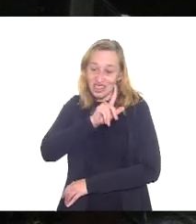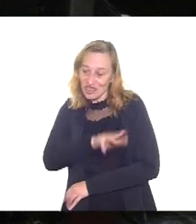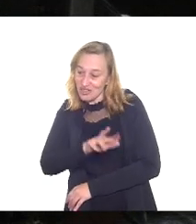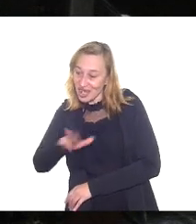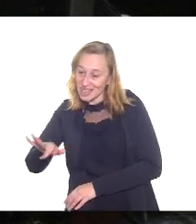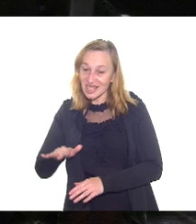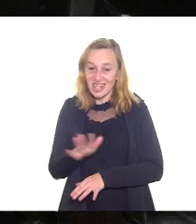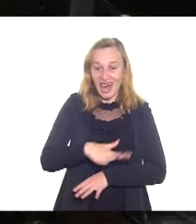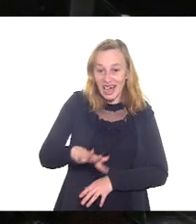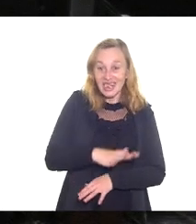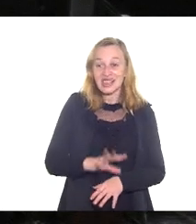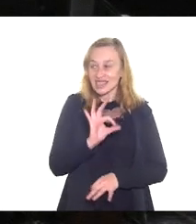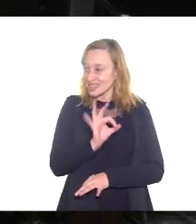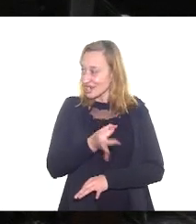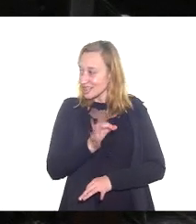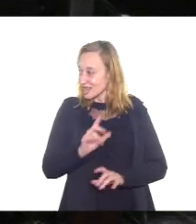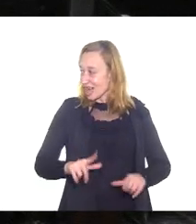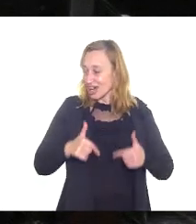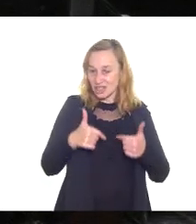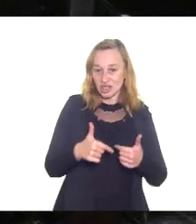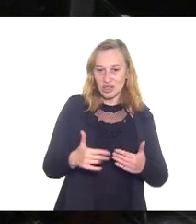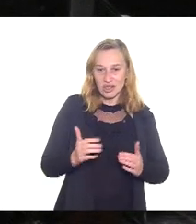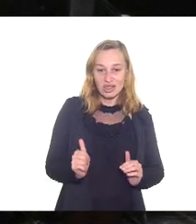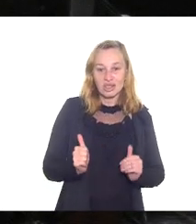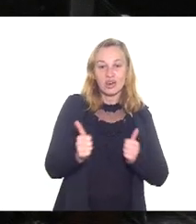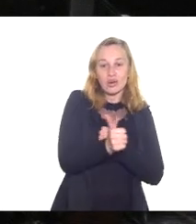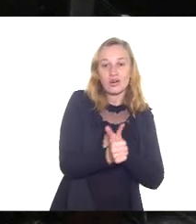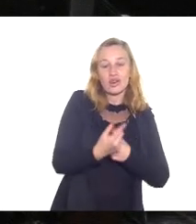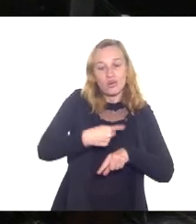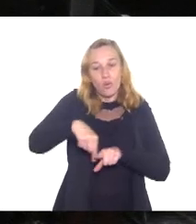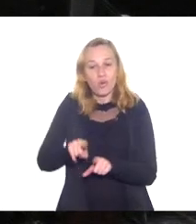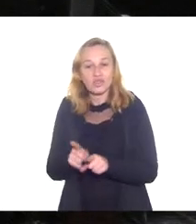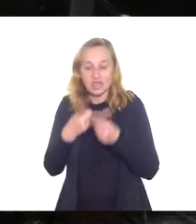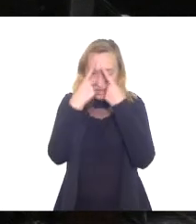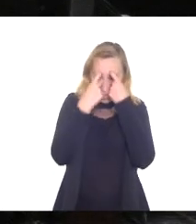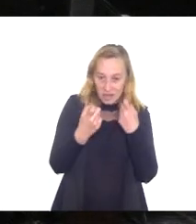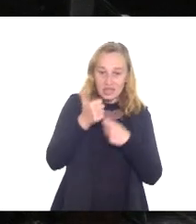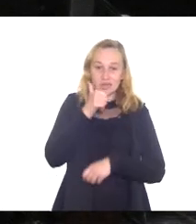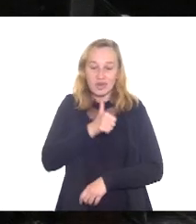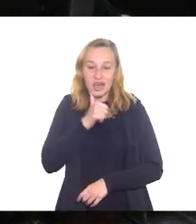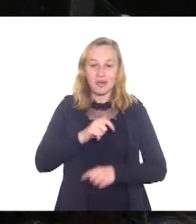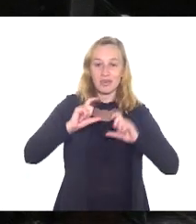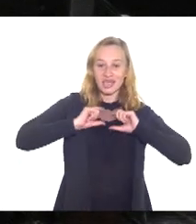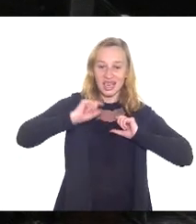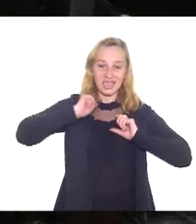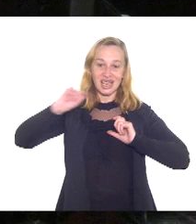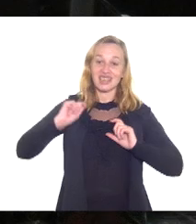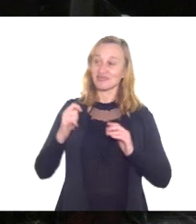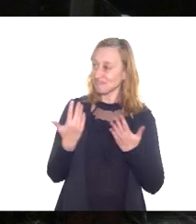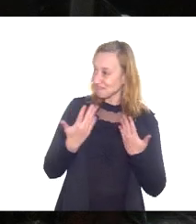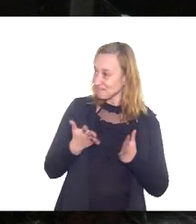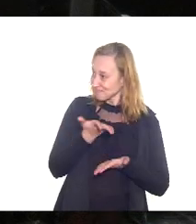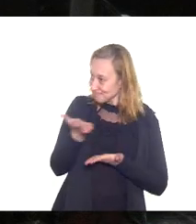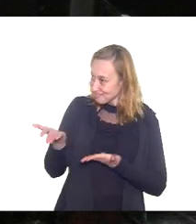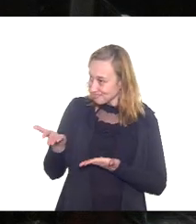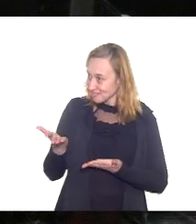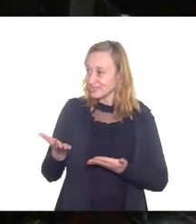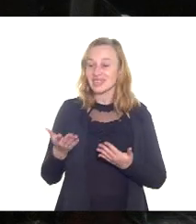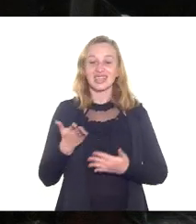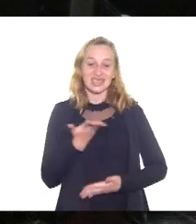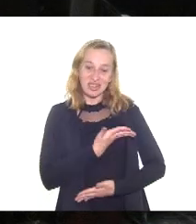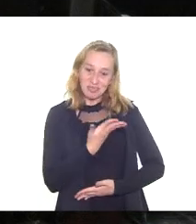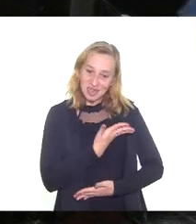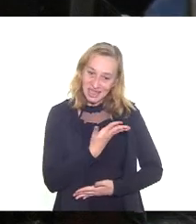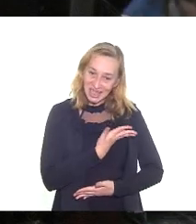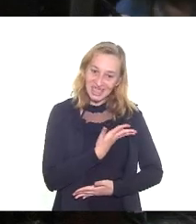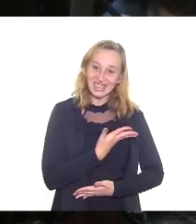áreas, inclusive atuando no enfrentamento à violência contra a mulher, a medalha Tiradentes. Então, deixo aqui as minhas queridas